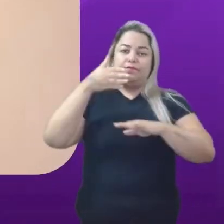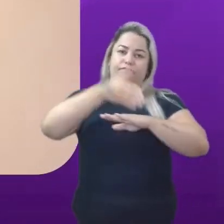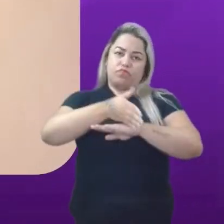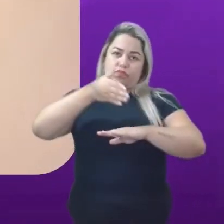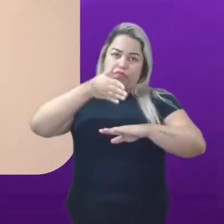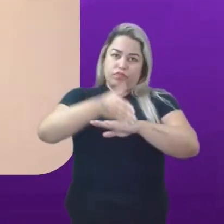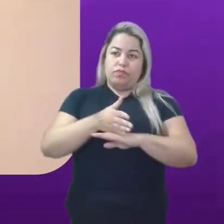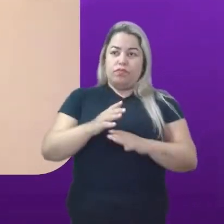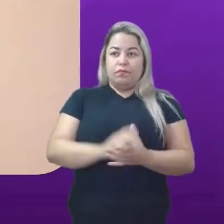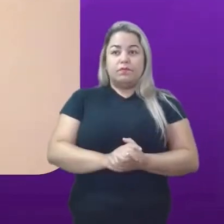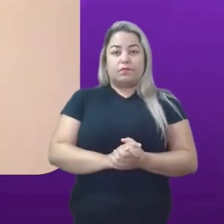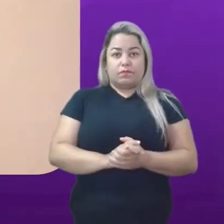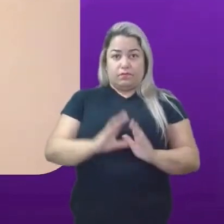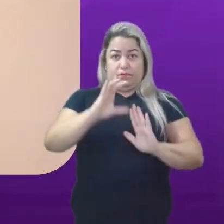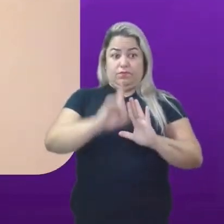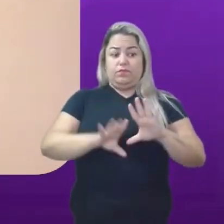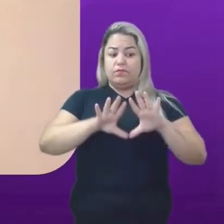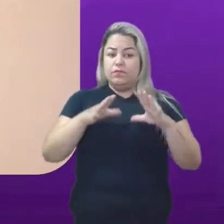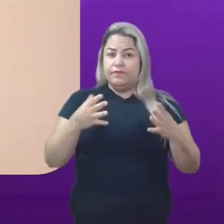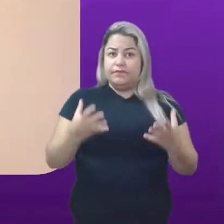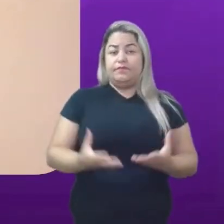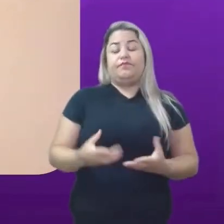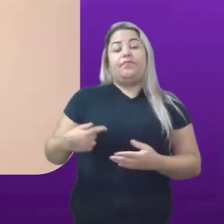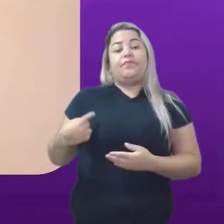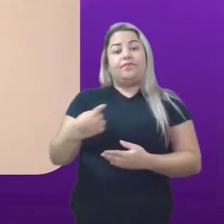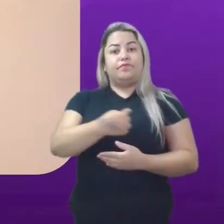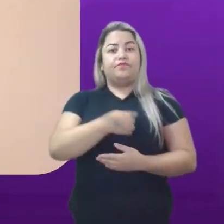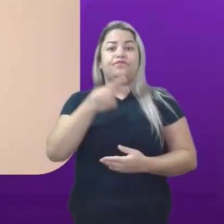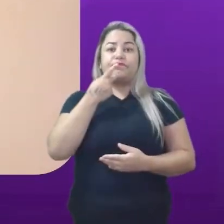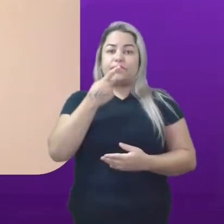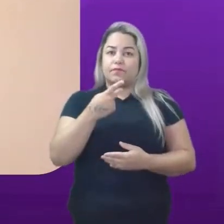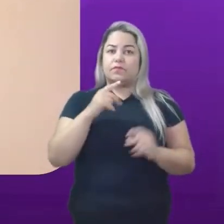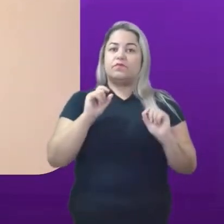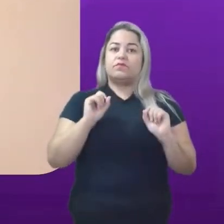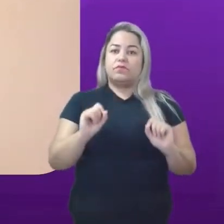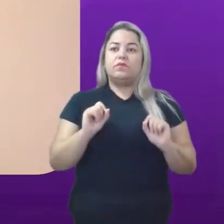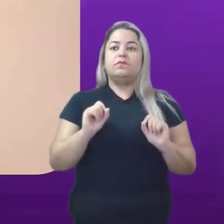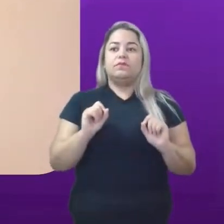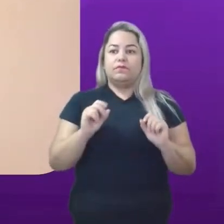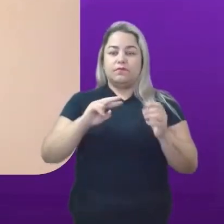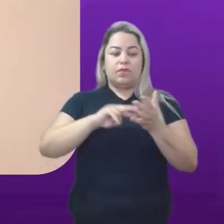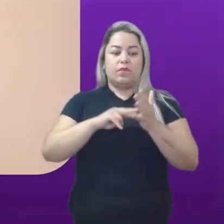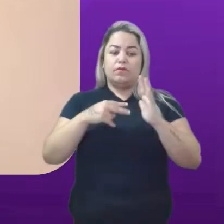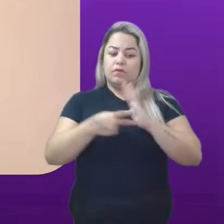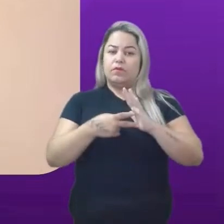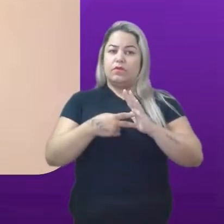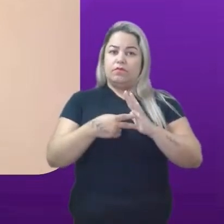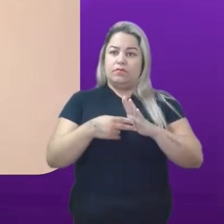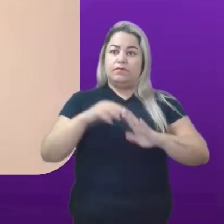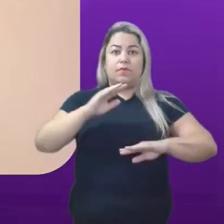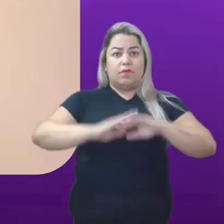e direito universal. E para a gente falar um pouco, é importante a gente dizer que esse acesso